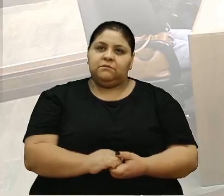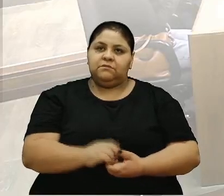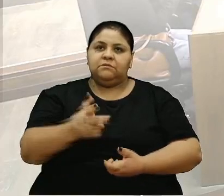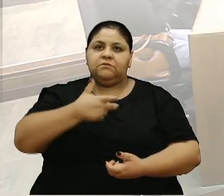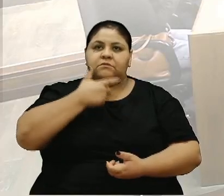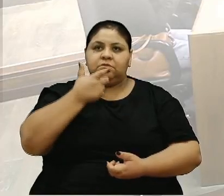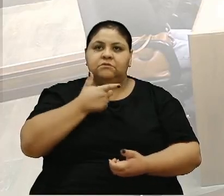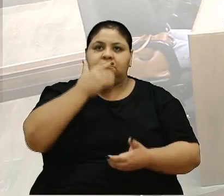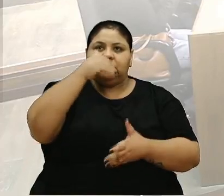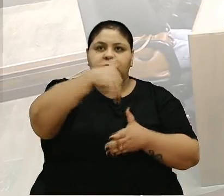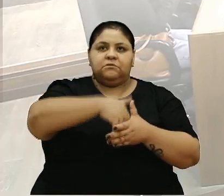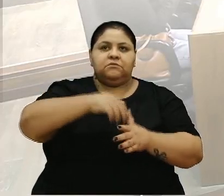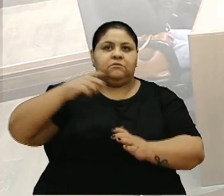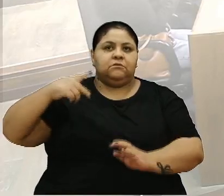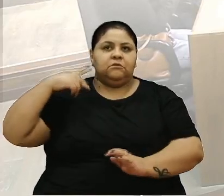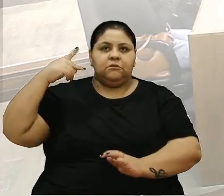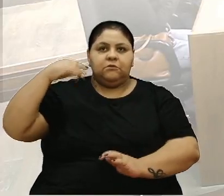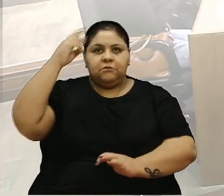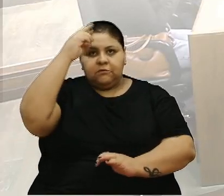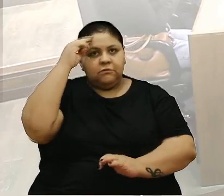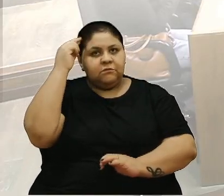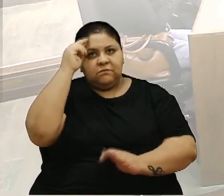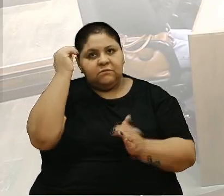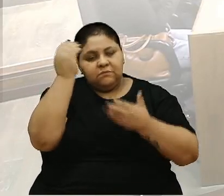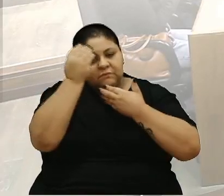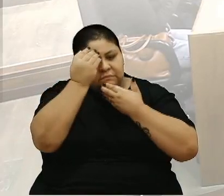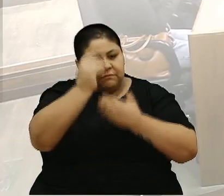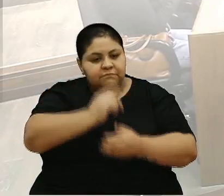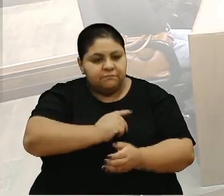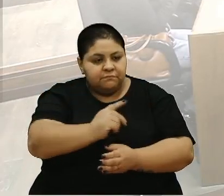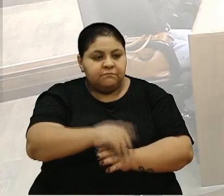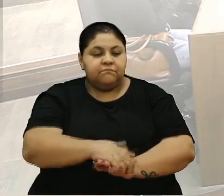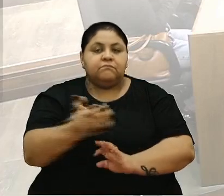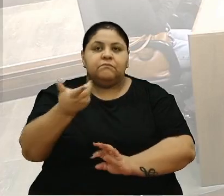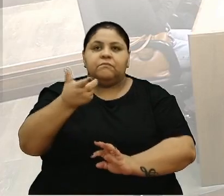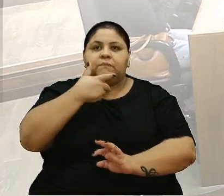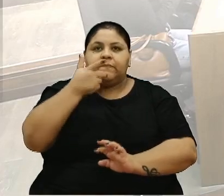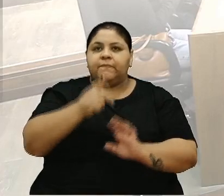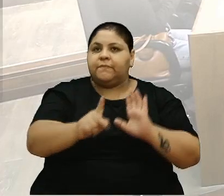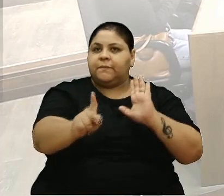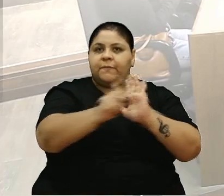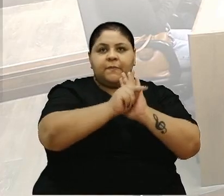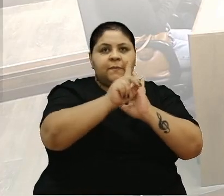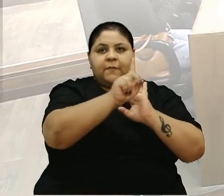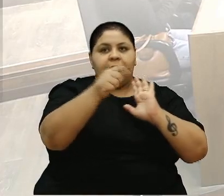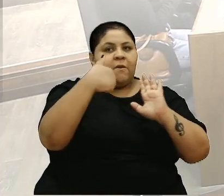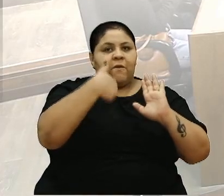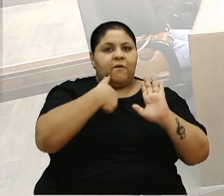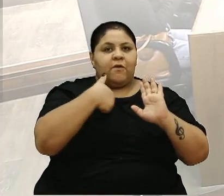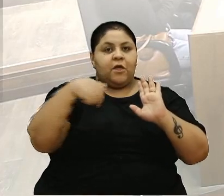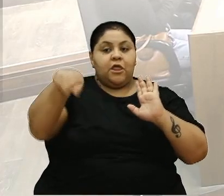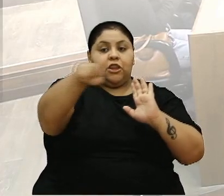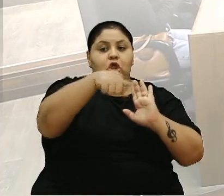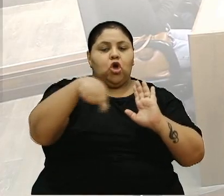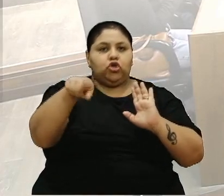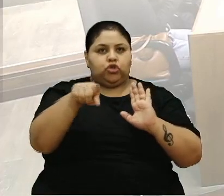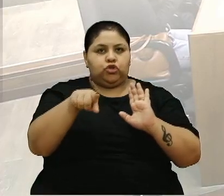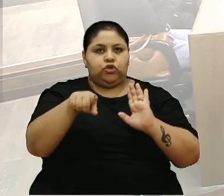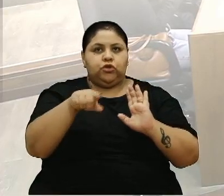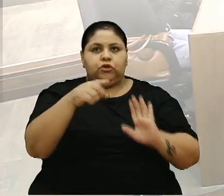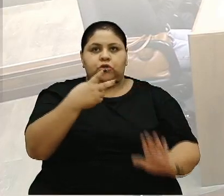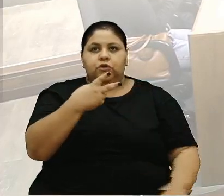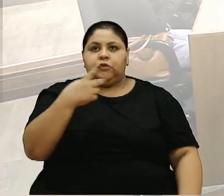Declaração de voto, vereador Rafael Bueno. Obrigado, presidente. Eu quero dizer que esse projeto não é meu, esse projeto é nosso, de